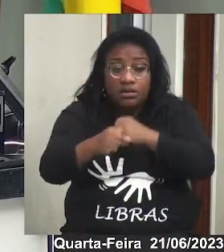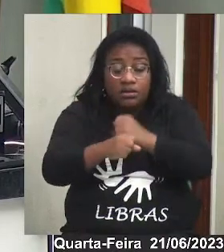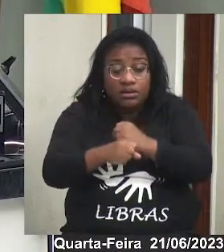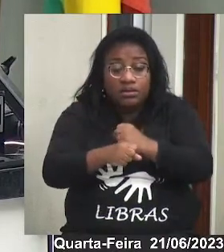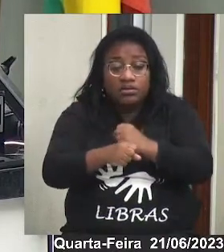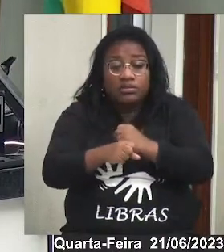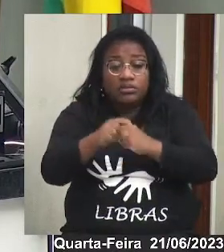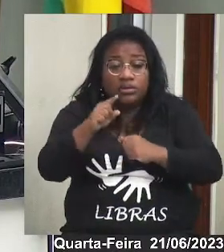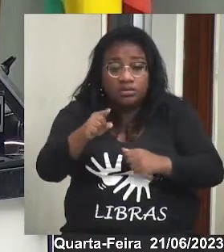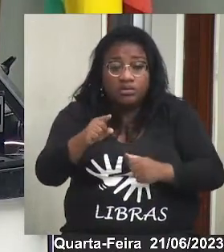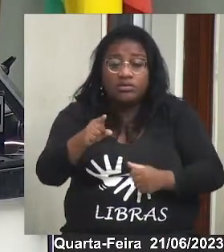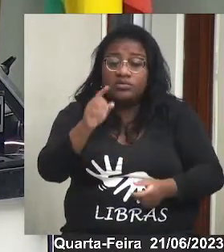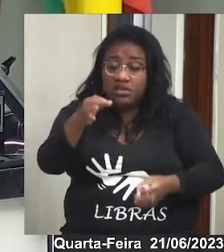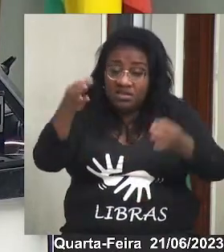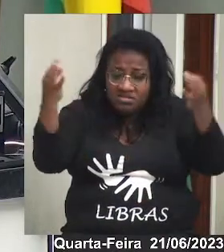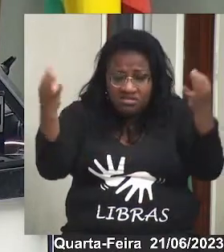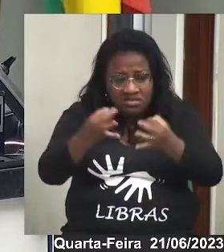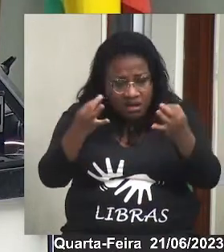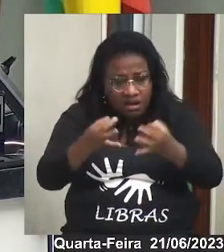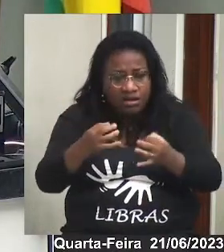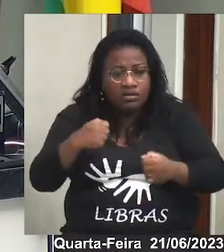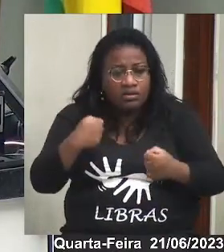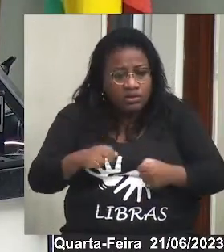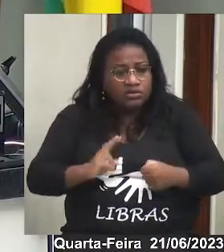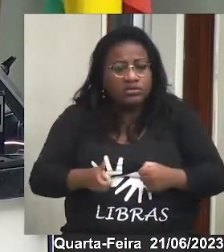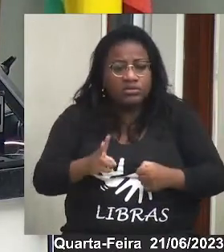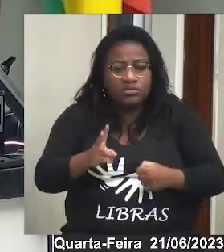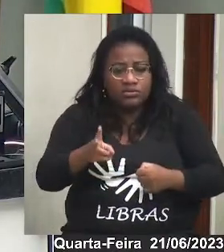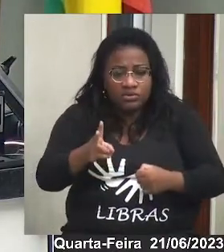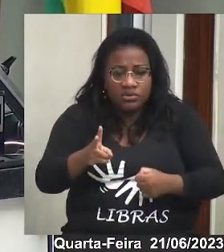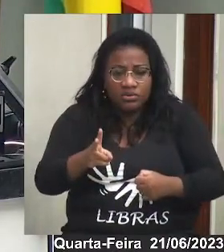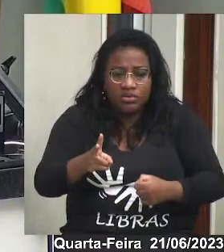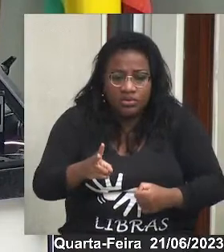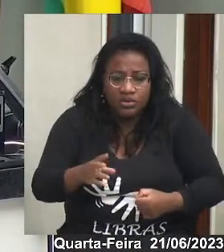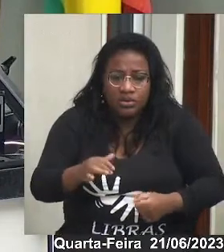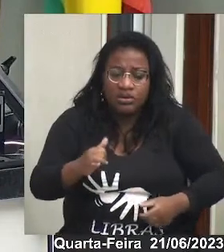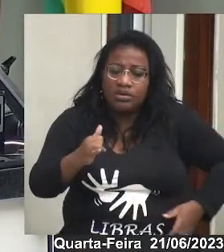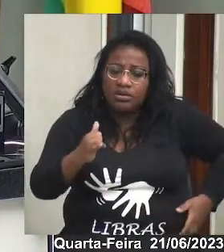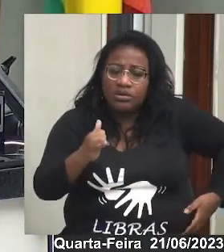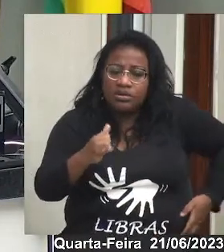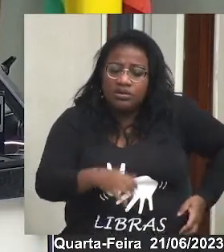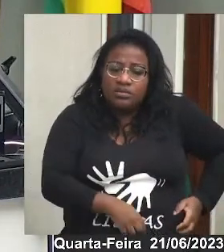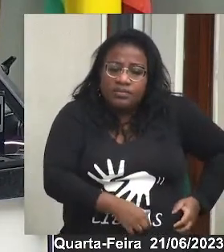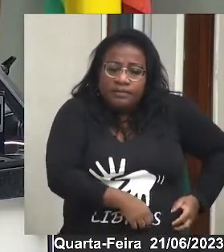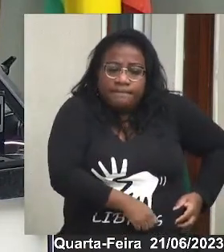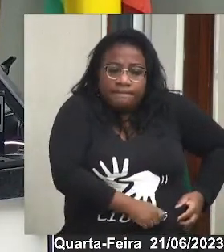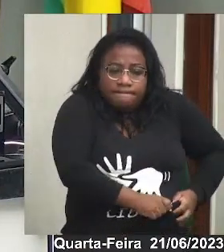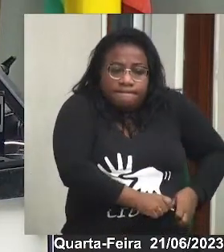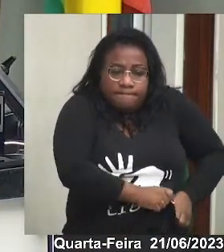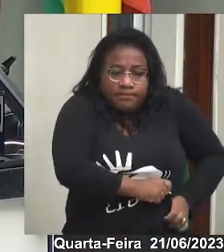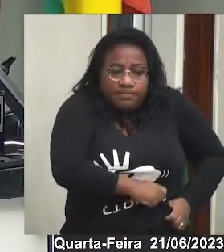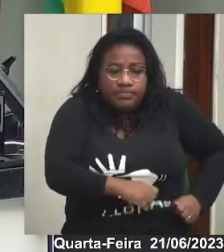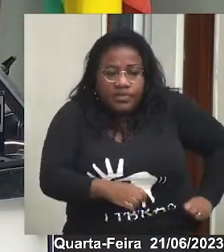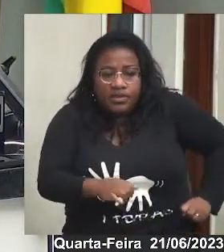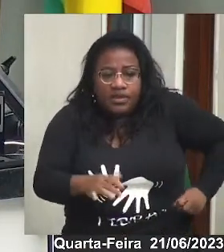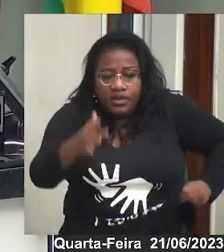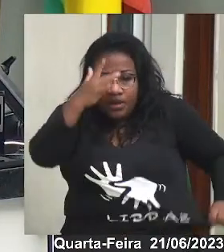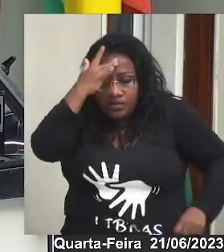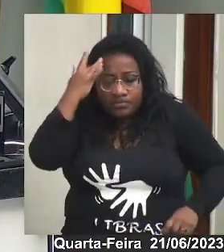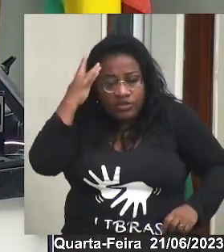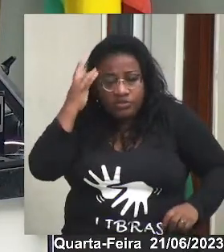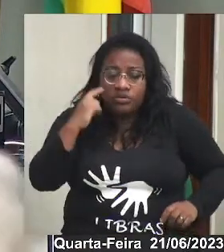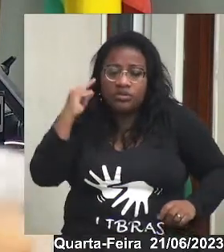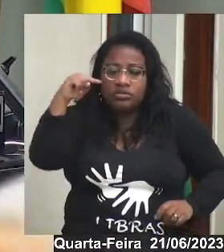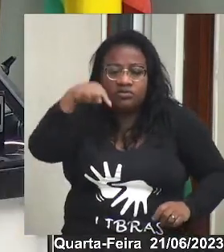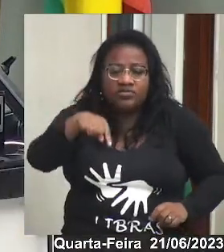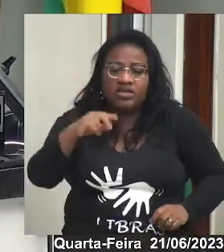local. E eu falei, eu concordo que vocês têm que permanecer no mesmo local. Ainda dei um exemplo, que as pessoas não vêm em Embu